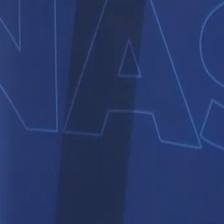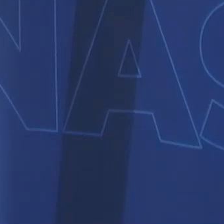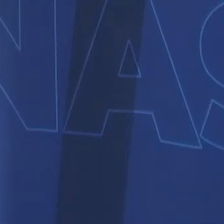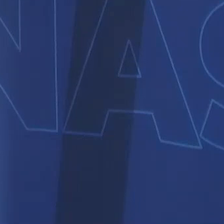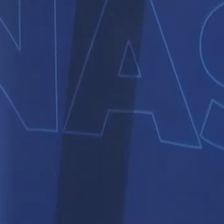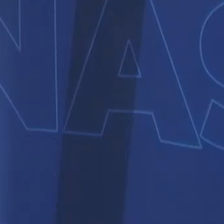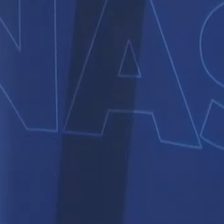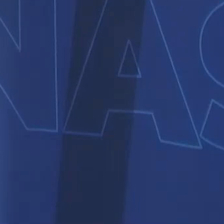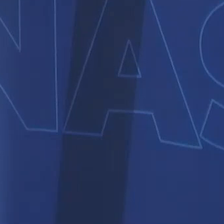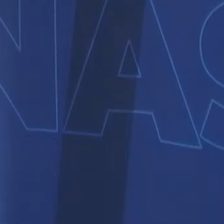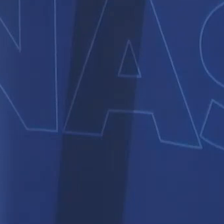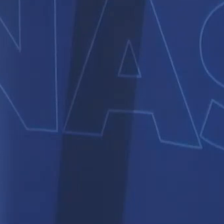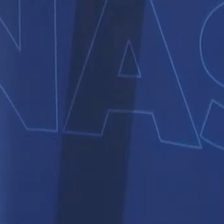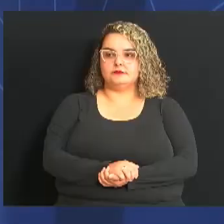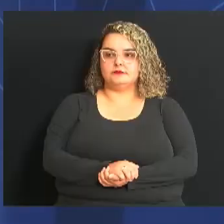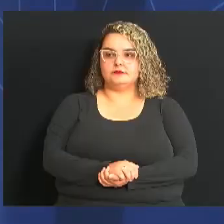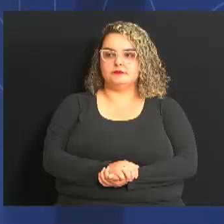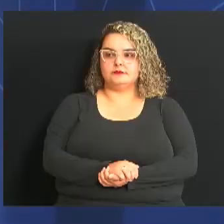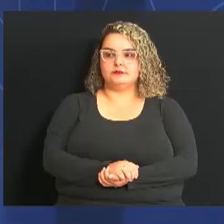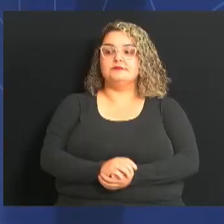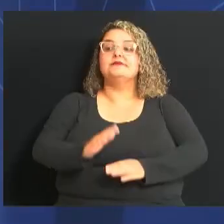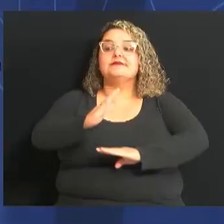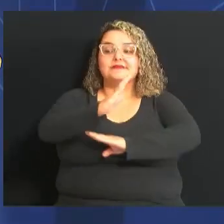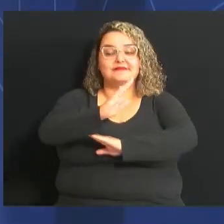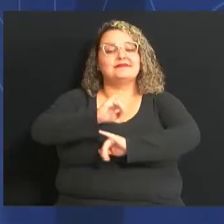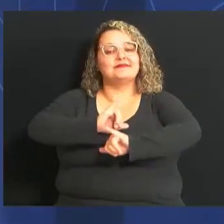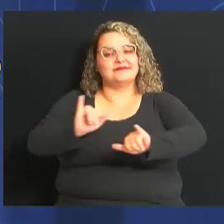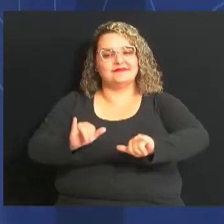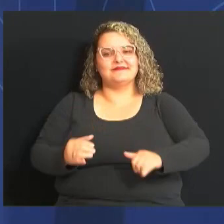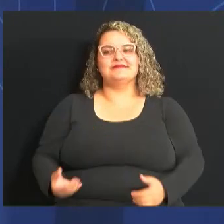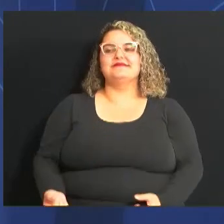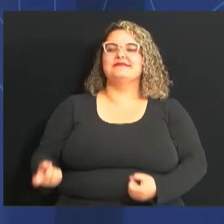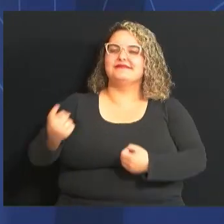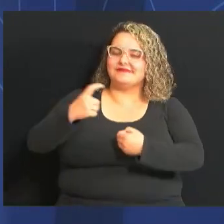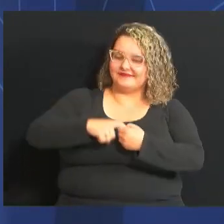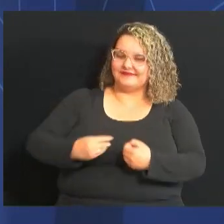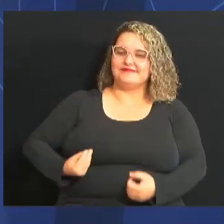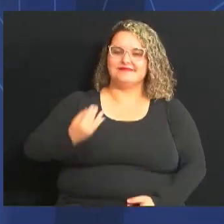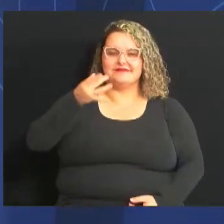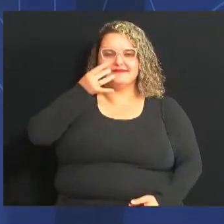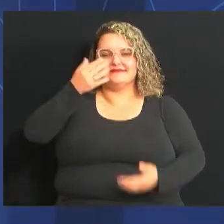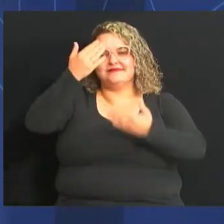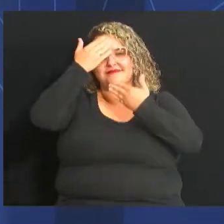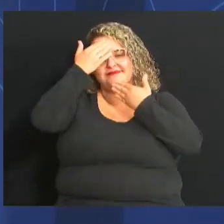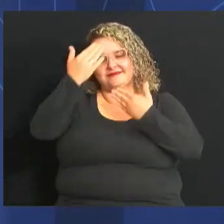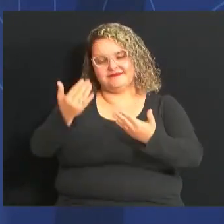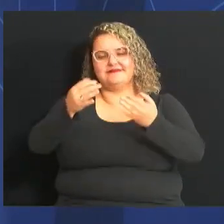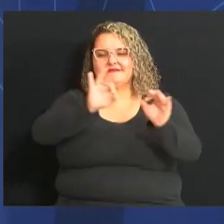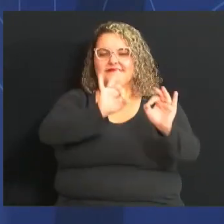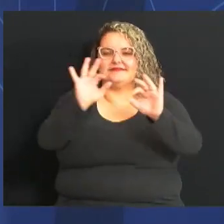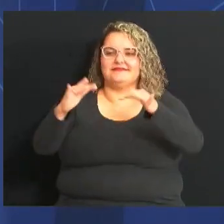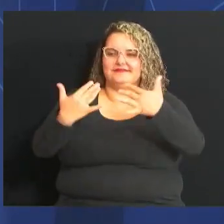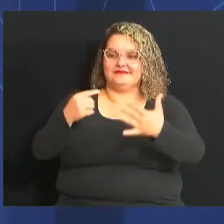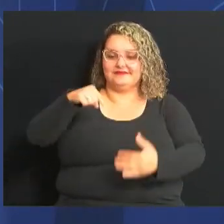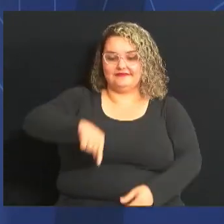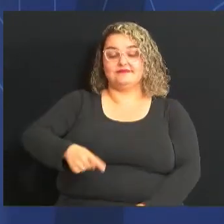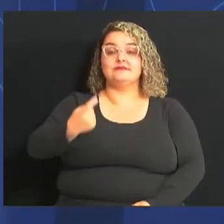Câmara Notícia de volta ao vivo nesta sexta-feira. Muito obrigado pela sua companhia, pela sua audiência. Olha